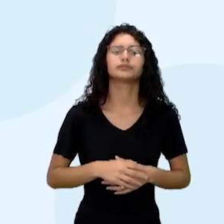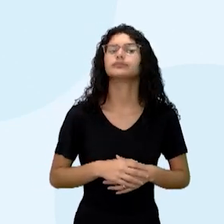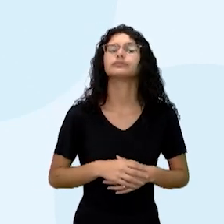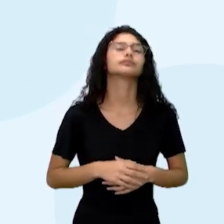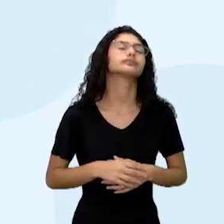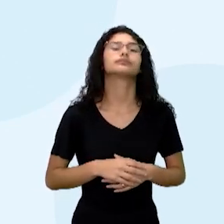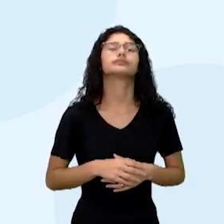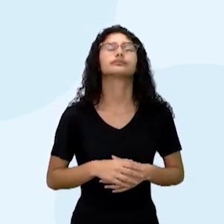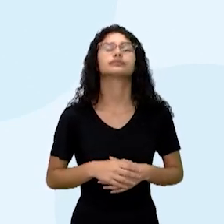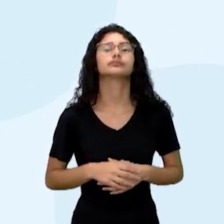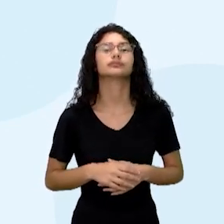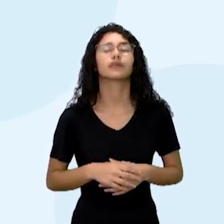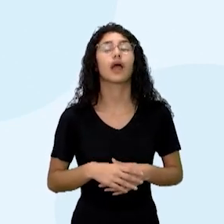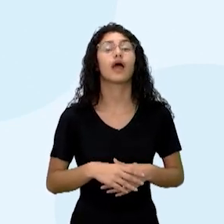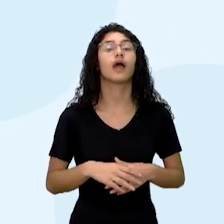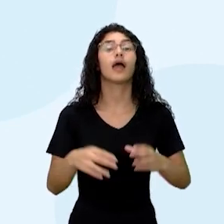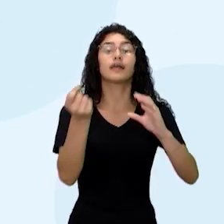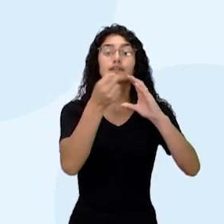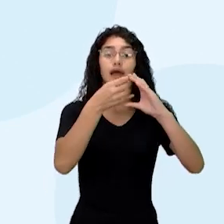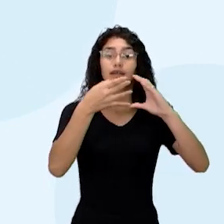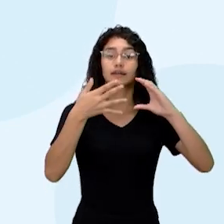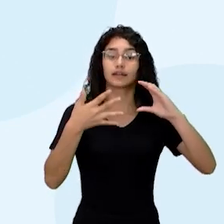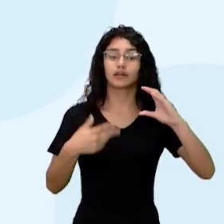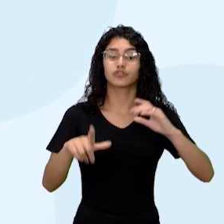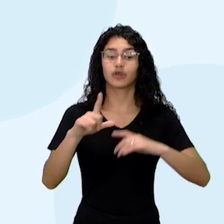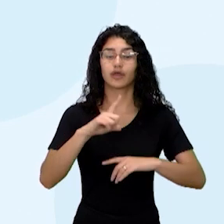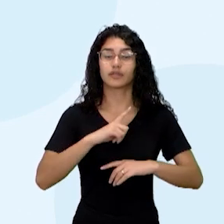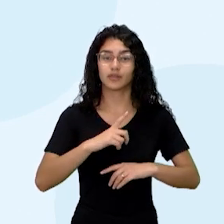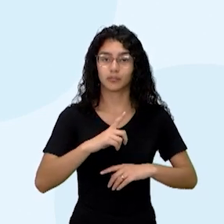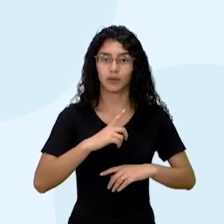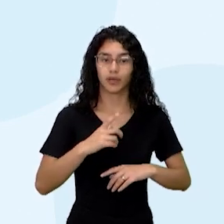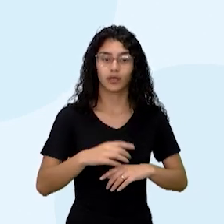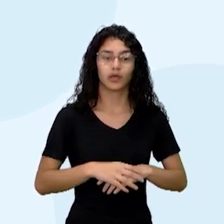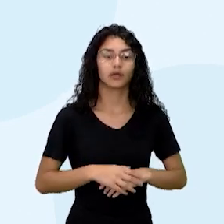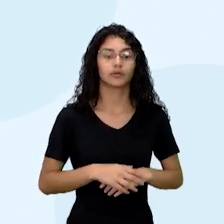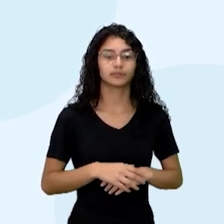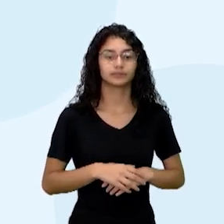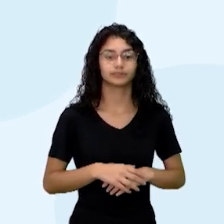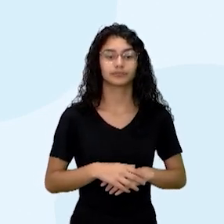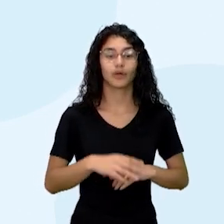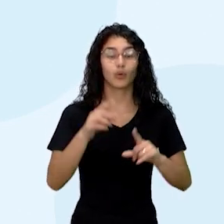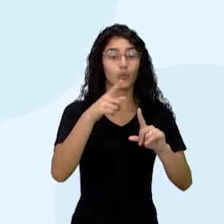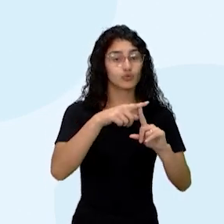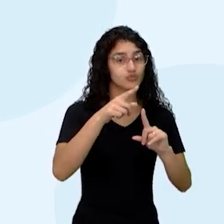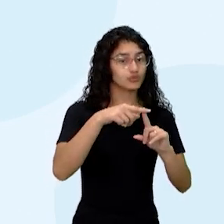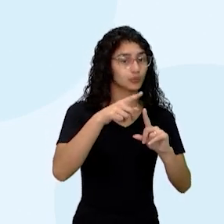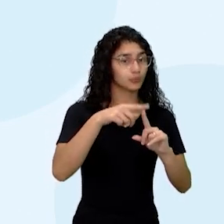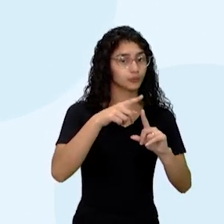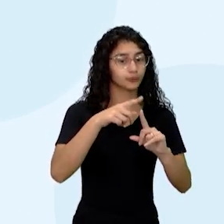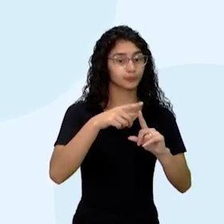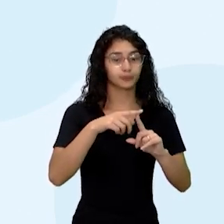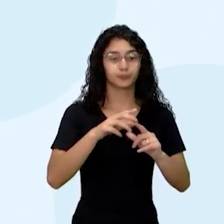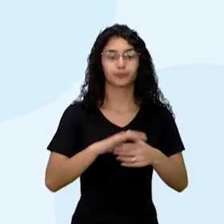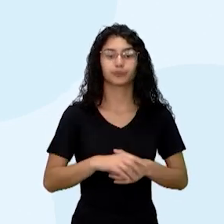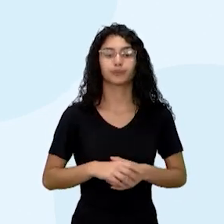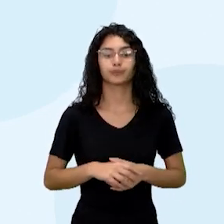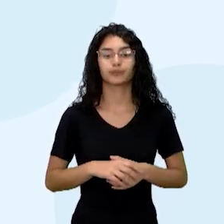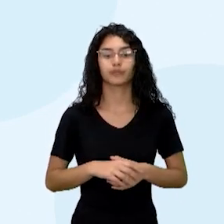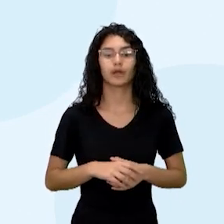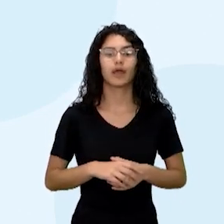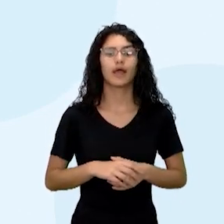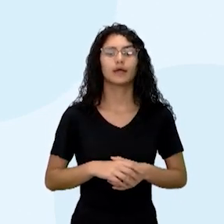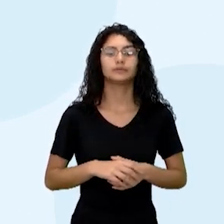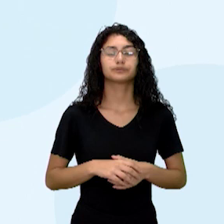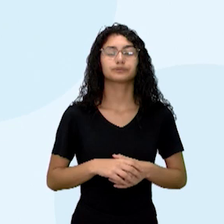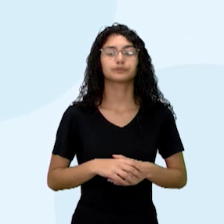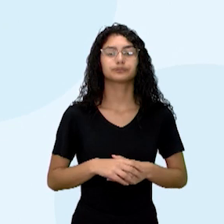pública. Vamos falar sobre características da superdotação, os tipos de superdotação, as fontes de